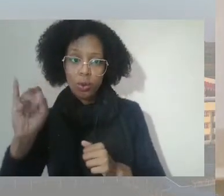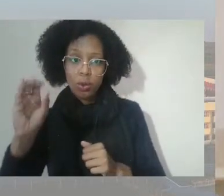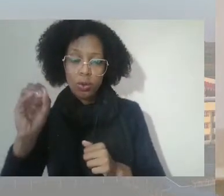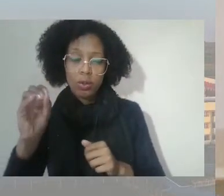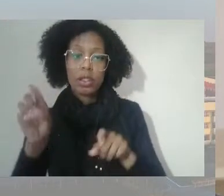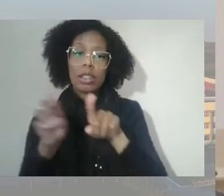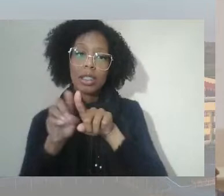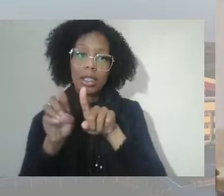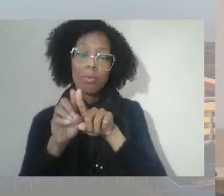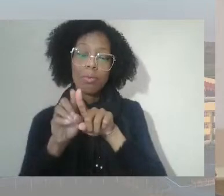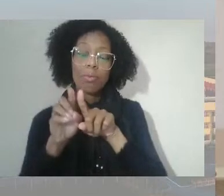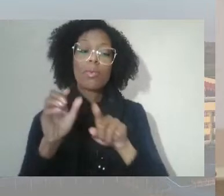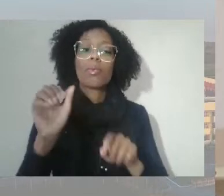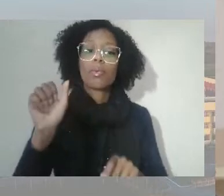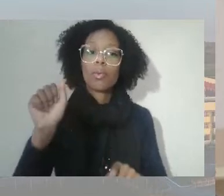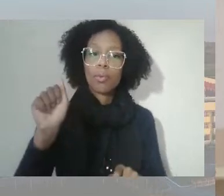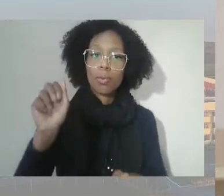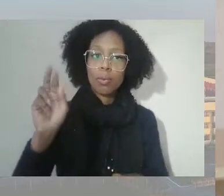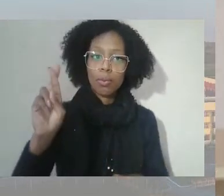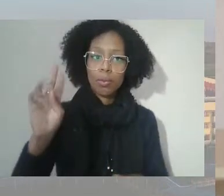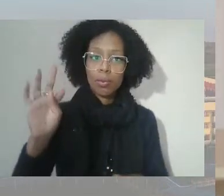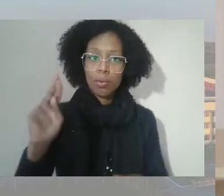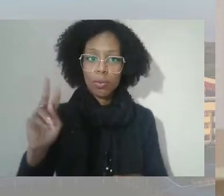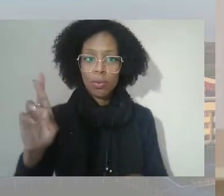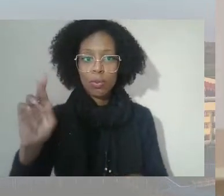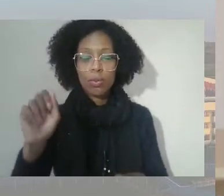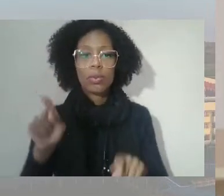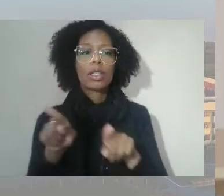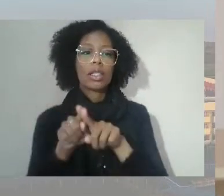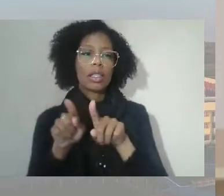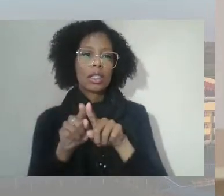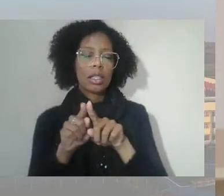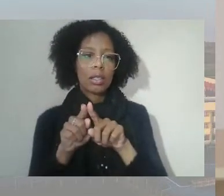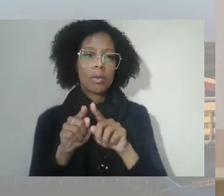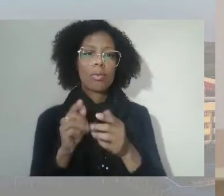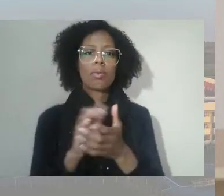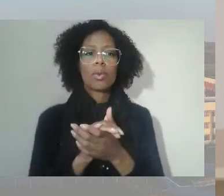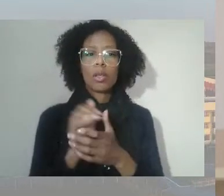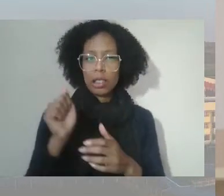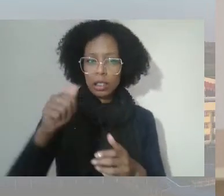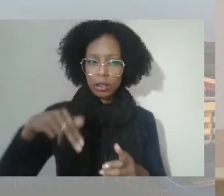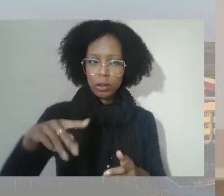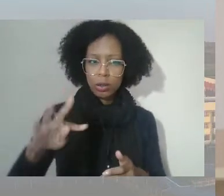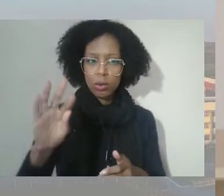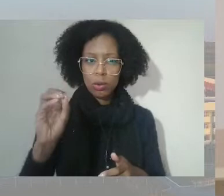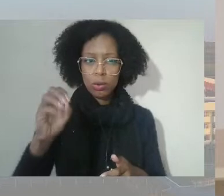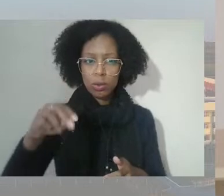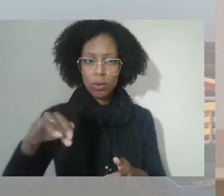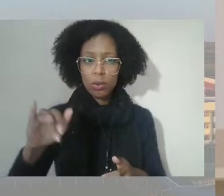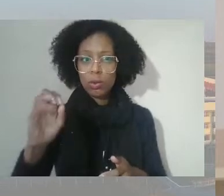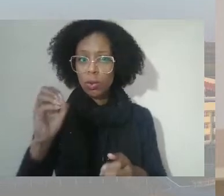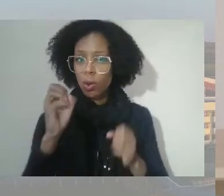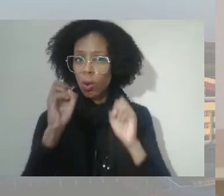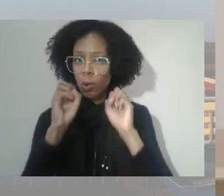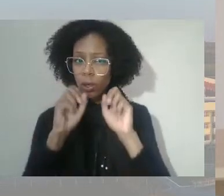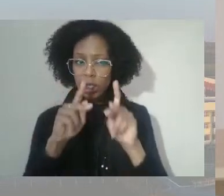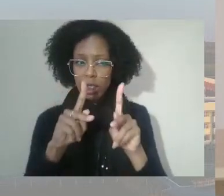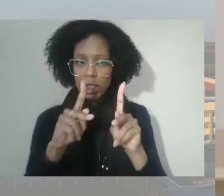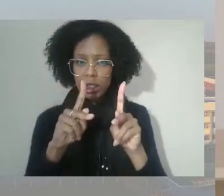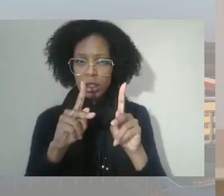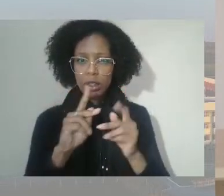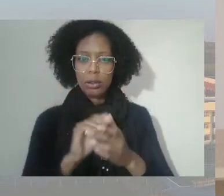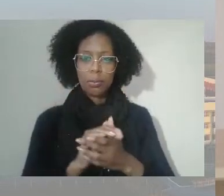e o Arthur. A Karina e o Domingos e como docente o Antônio Kleber. Tá bem? Estou só aguardando a...